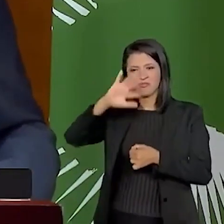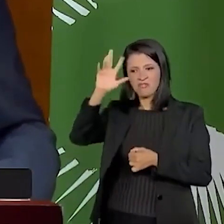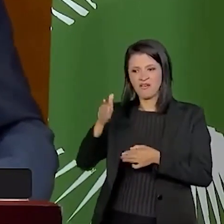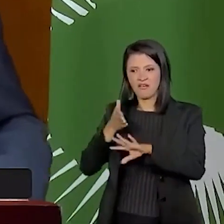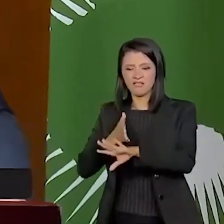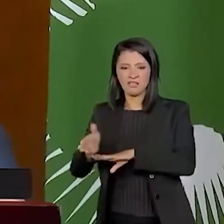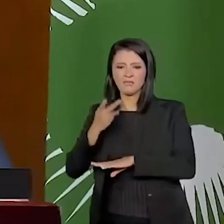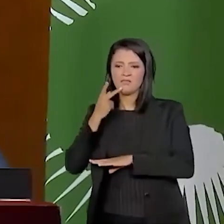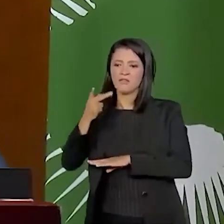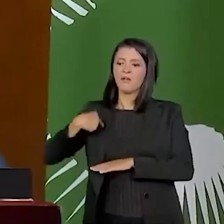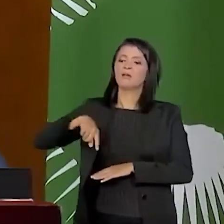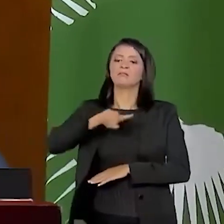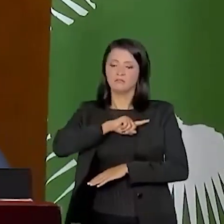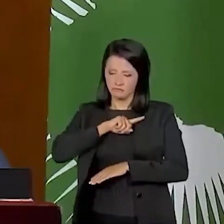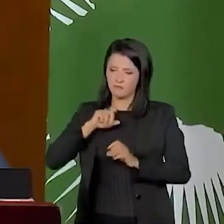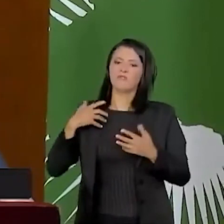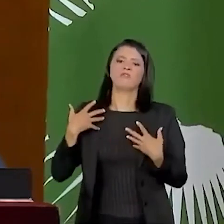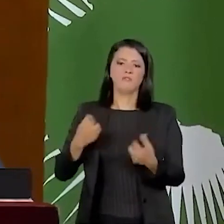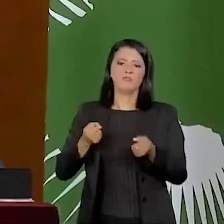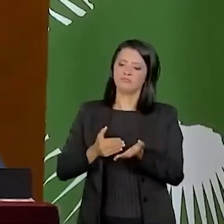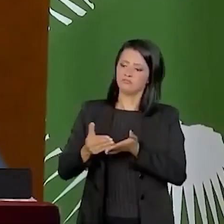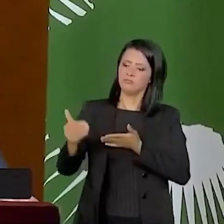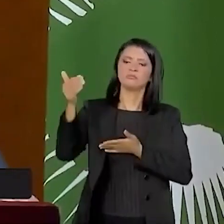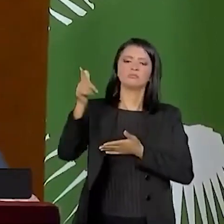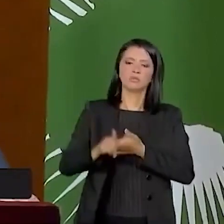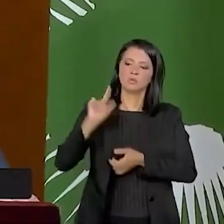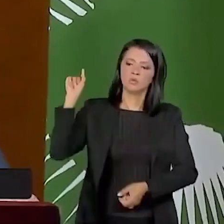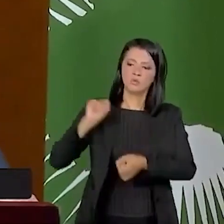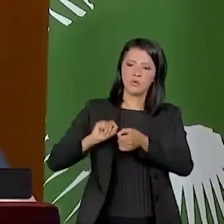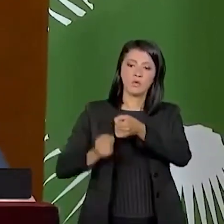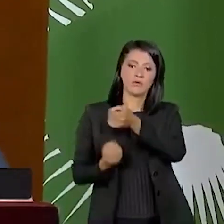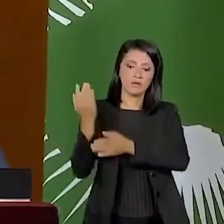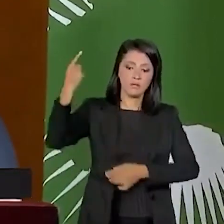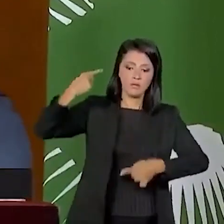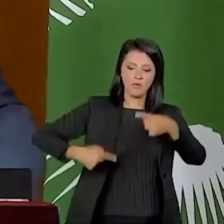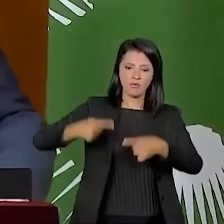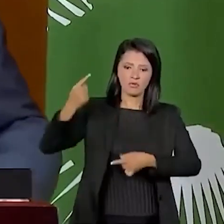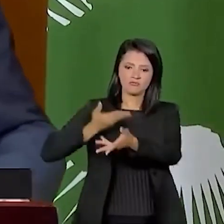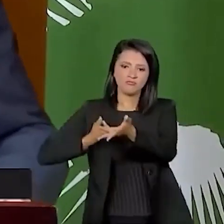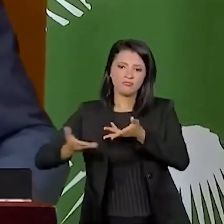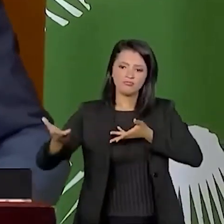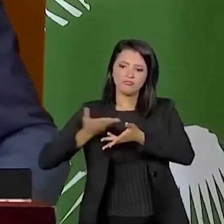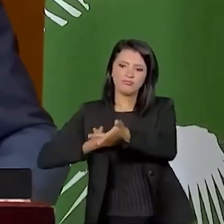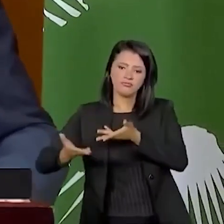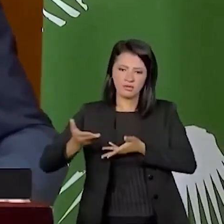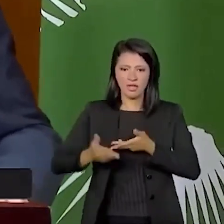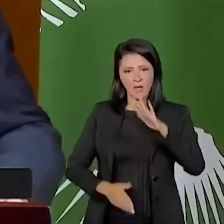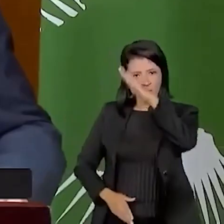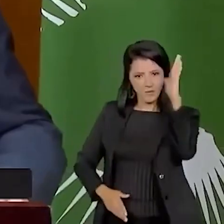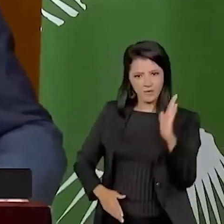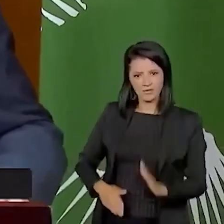de fevereiro, os senadores e deputados acertaram um ato no Senado Federal em que ocorreria uma entrega simbólica do pedido de